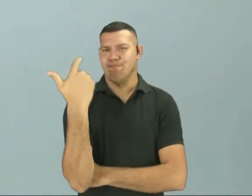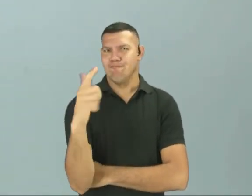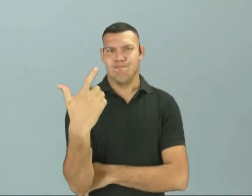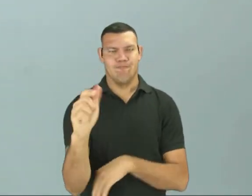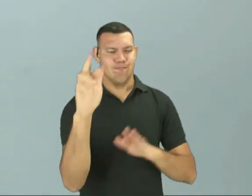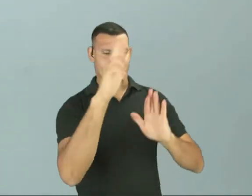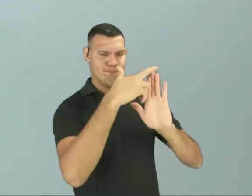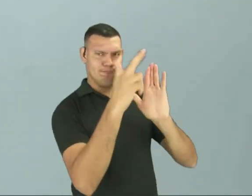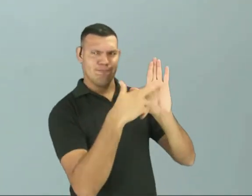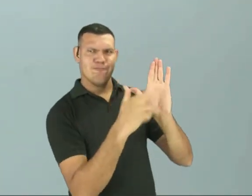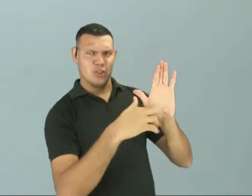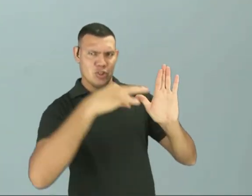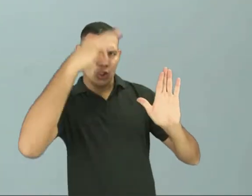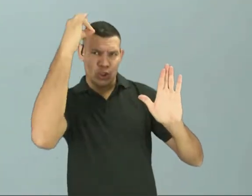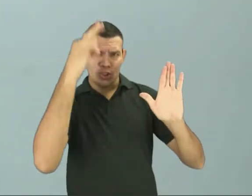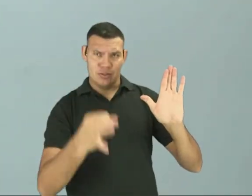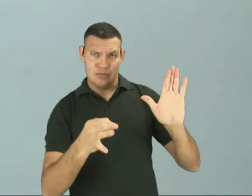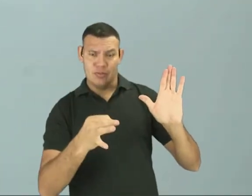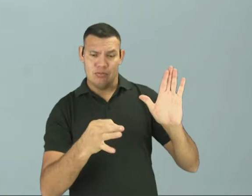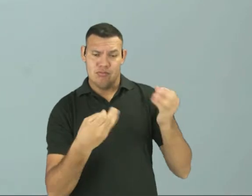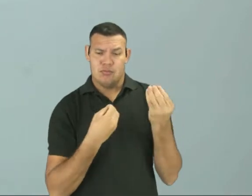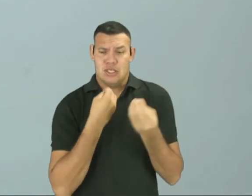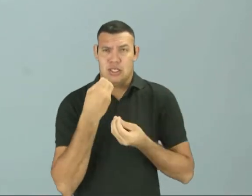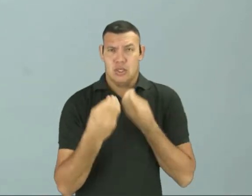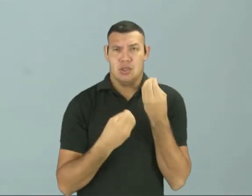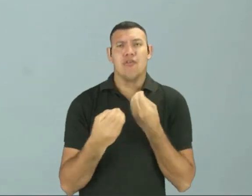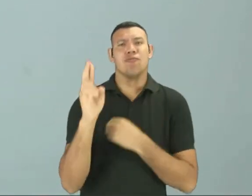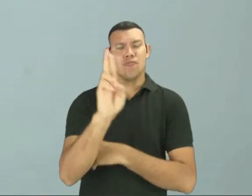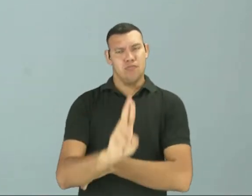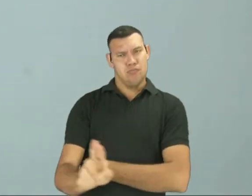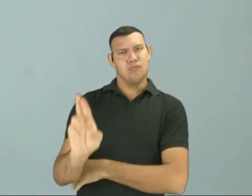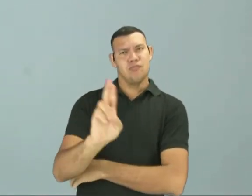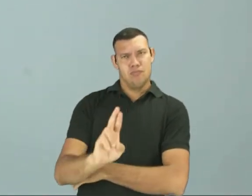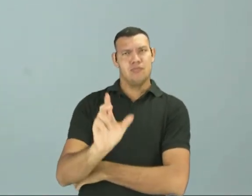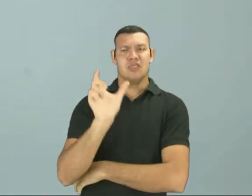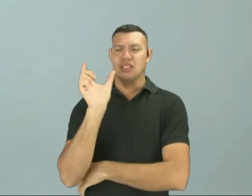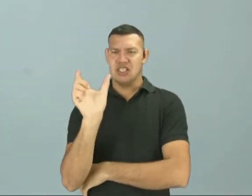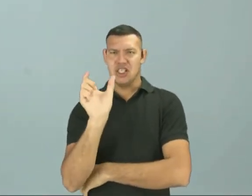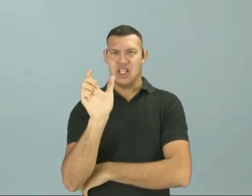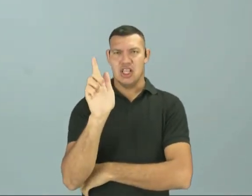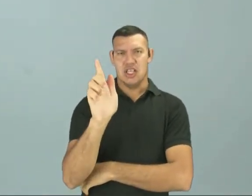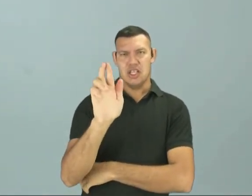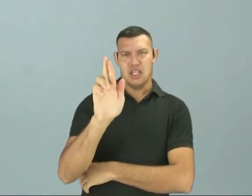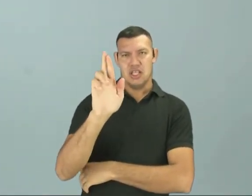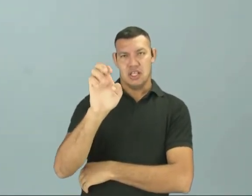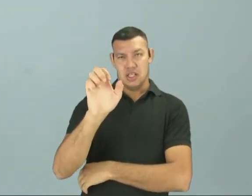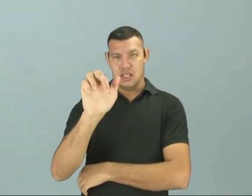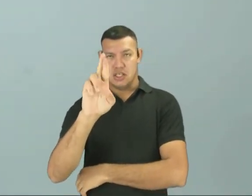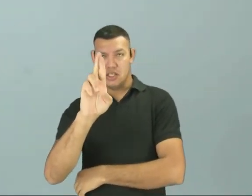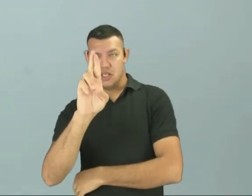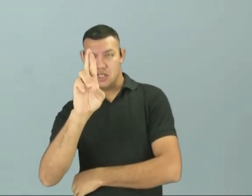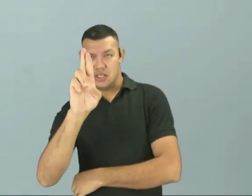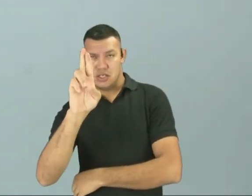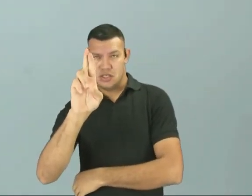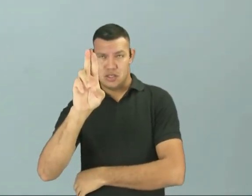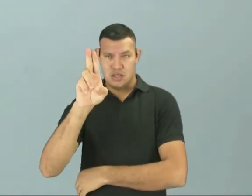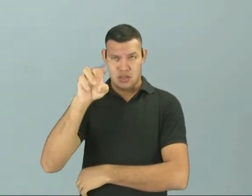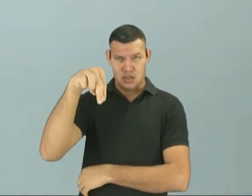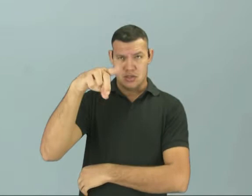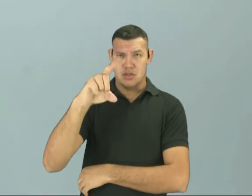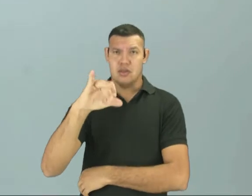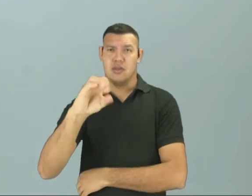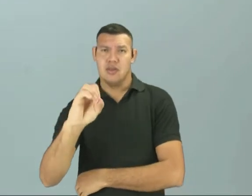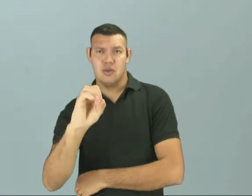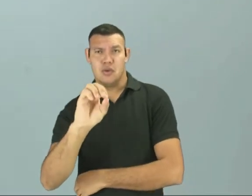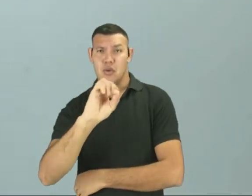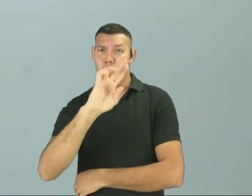regra definida de como você utilizar o gerúndio e o infinitivo. Não existe assim uma regra que você possa seguir.